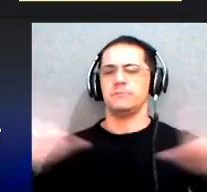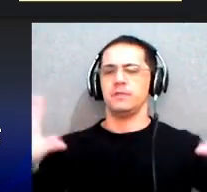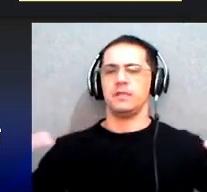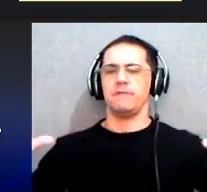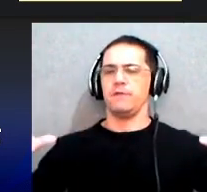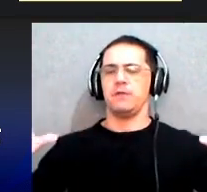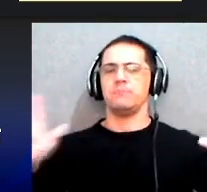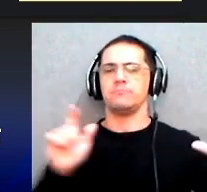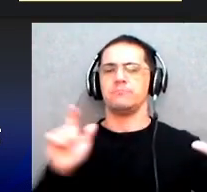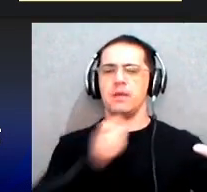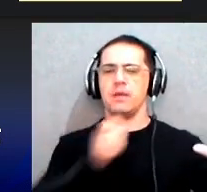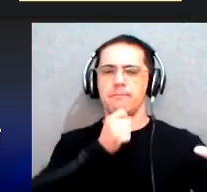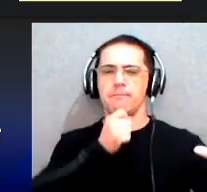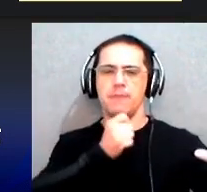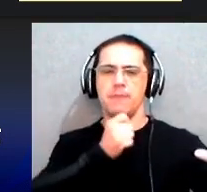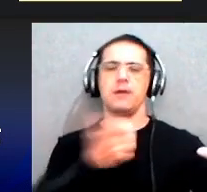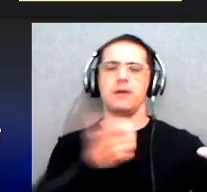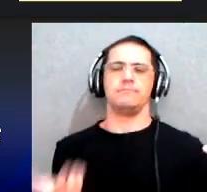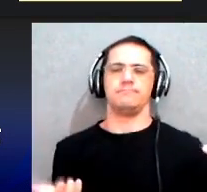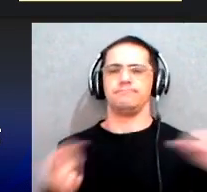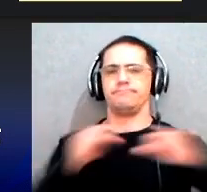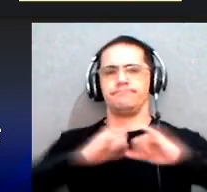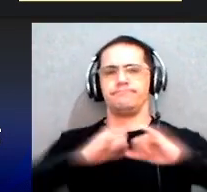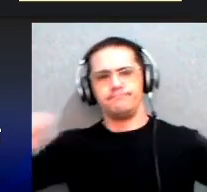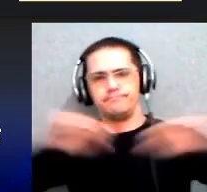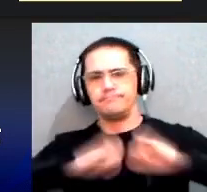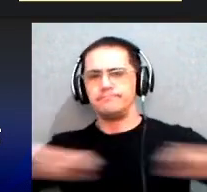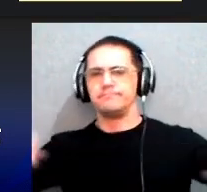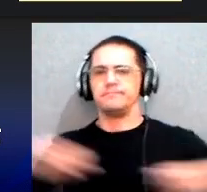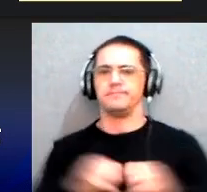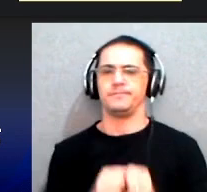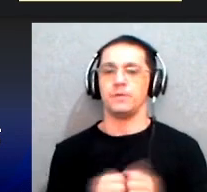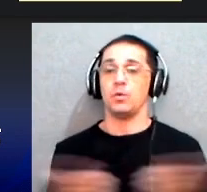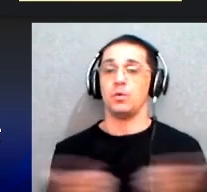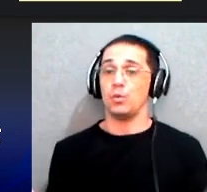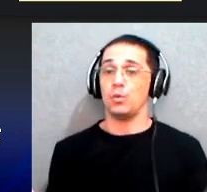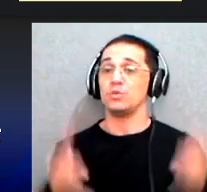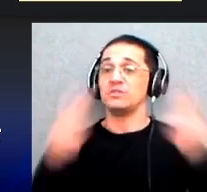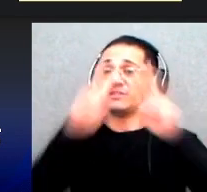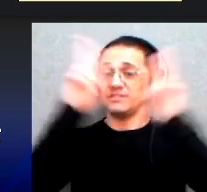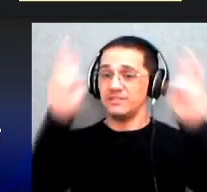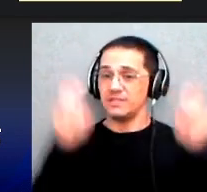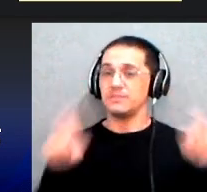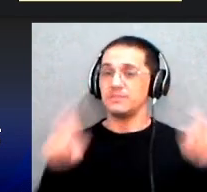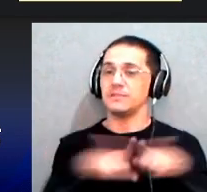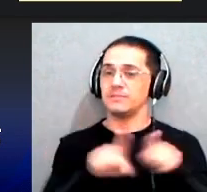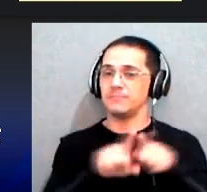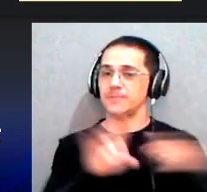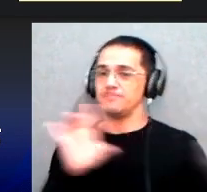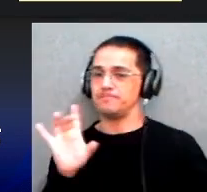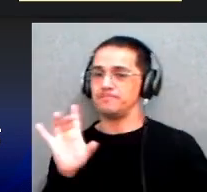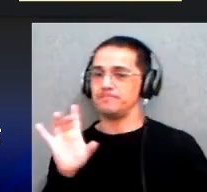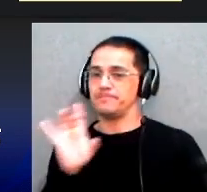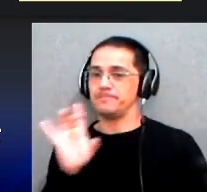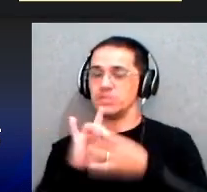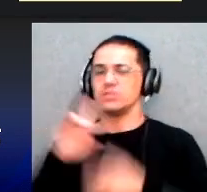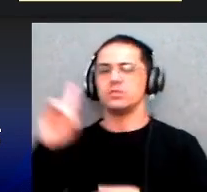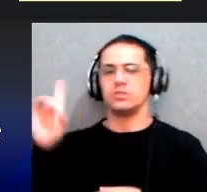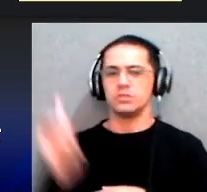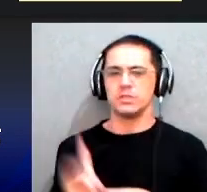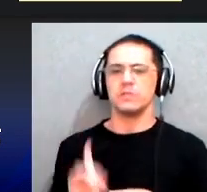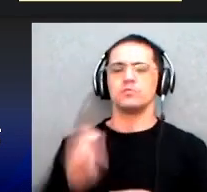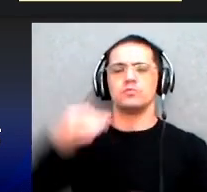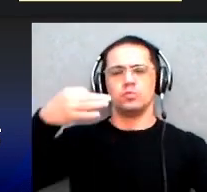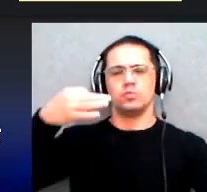isso, o tema que nos reúne nesta manhã está ligado ao direito à justiça.